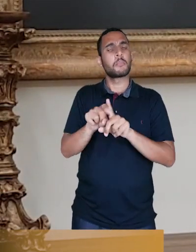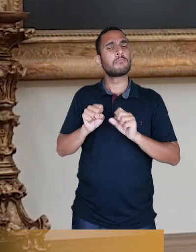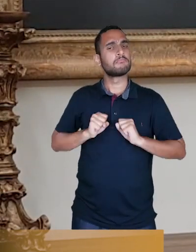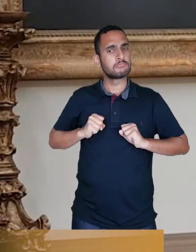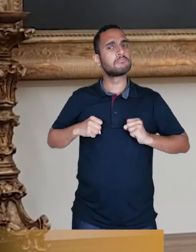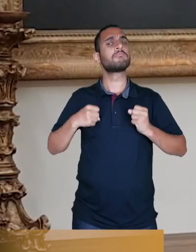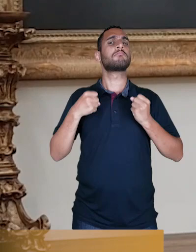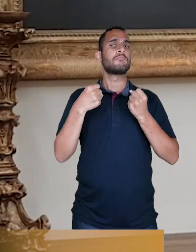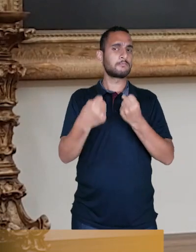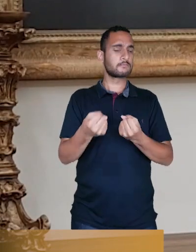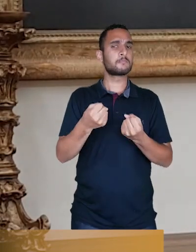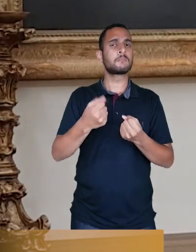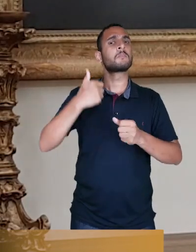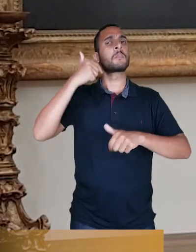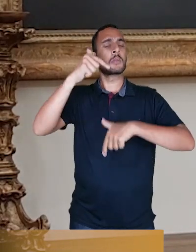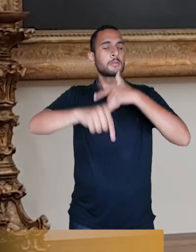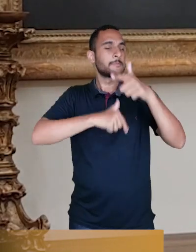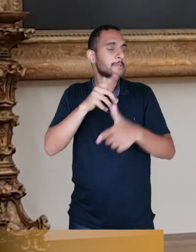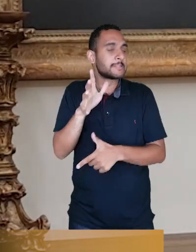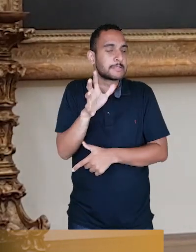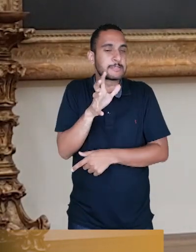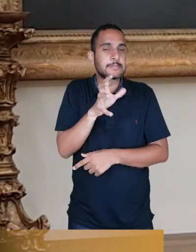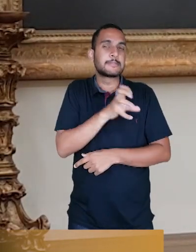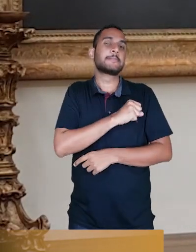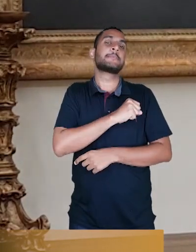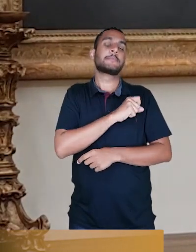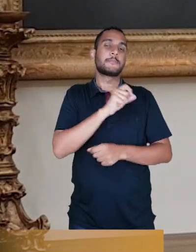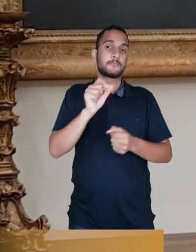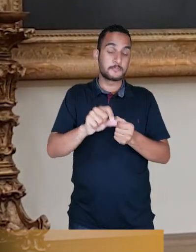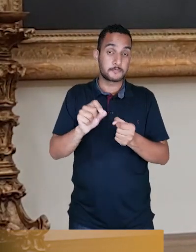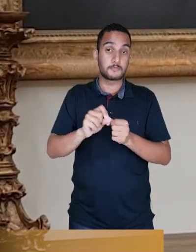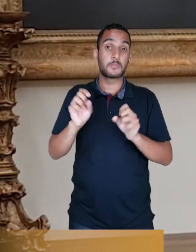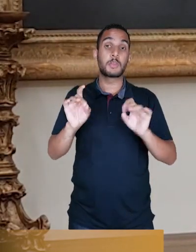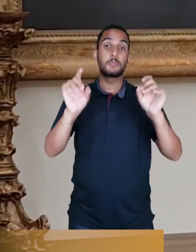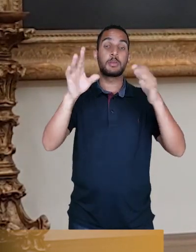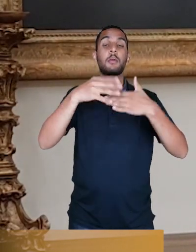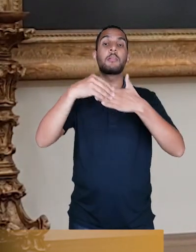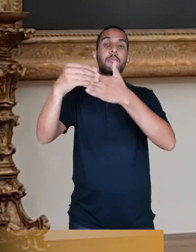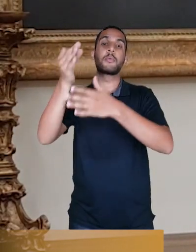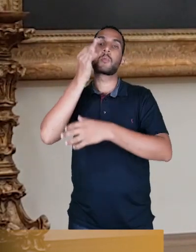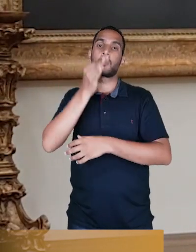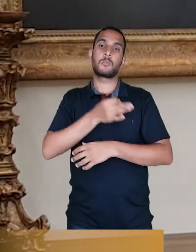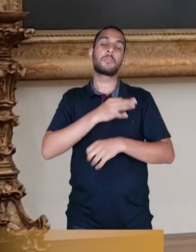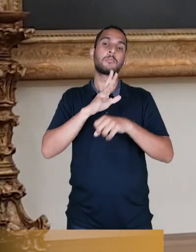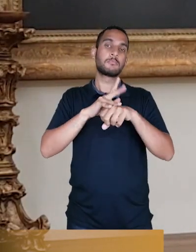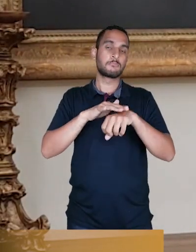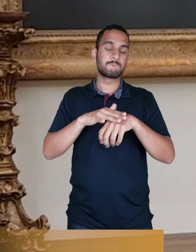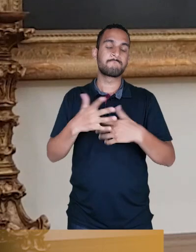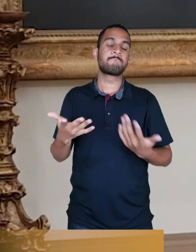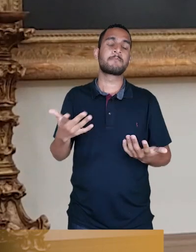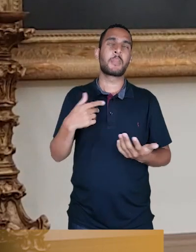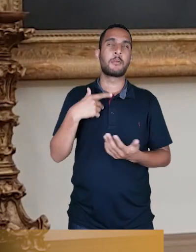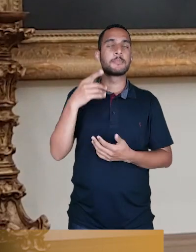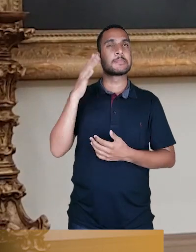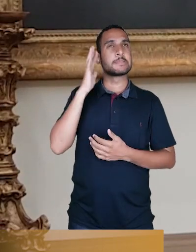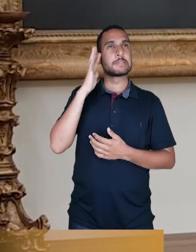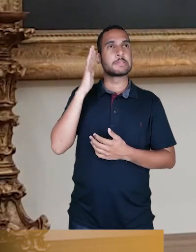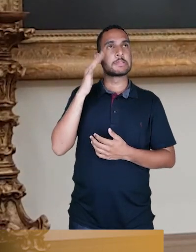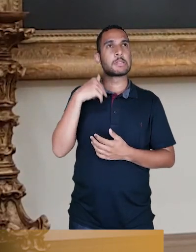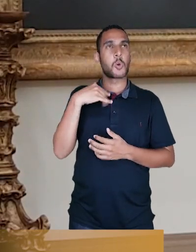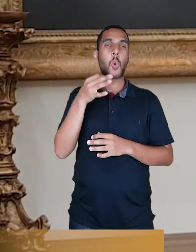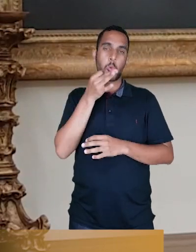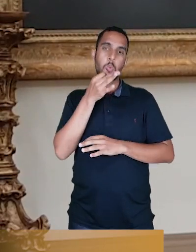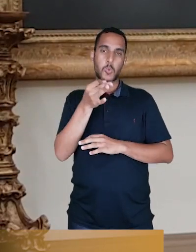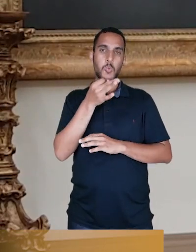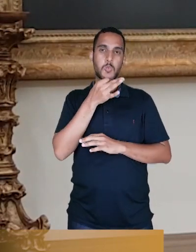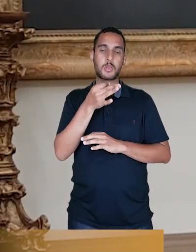comunhão também me dediquei muito era um trabalho que eu amava fazer principalmente levar comunhão os doentes que eu acho que é